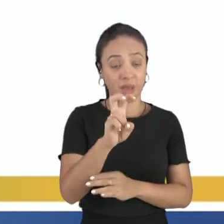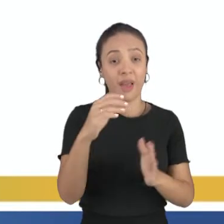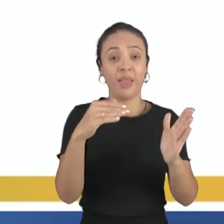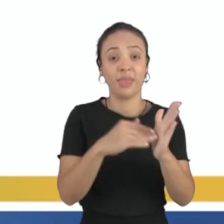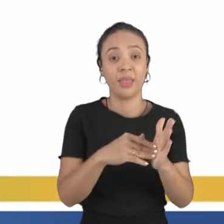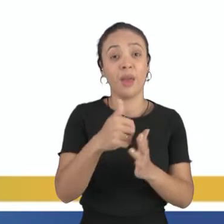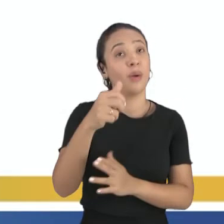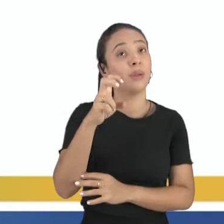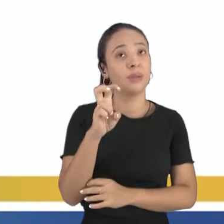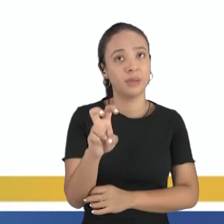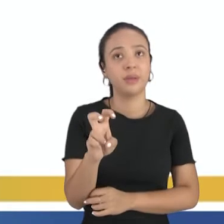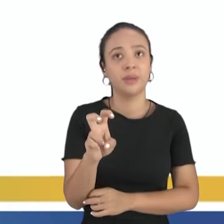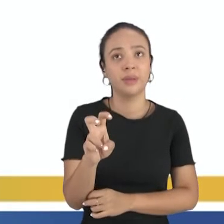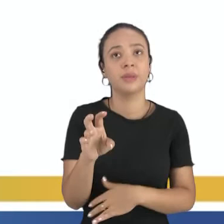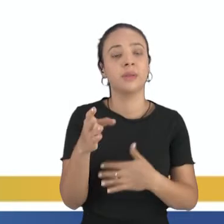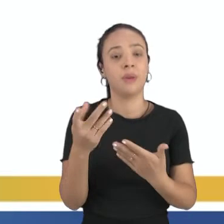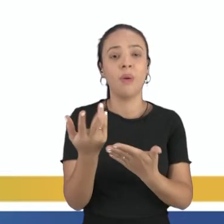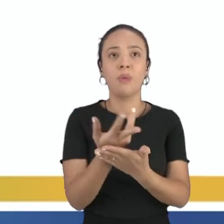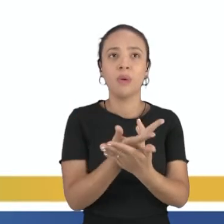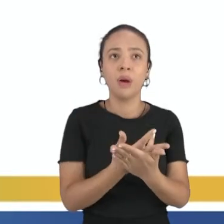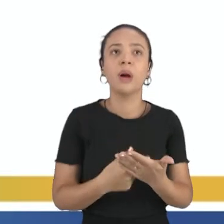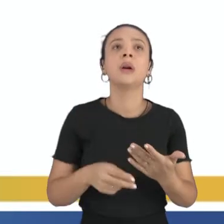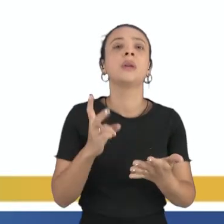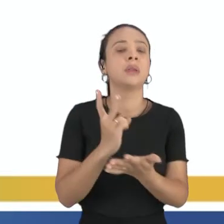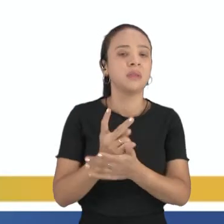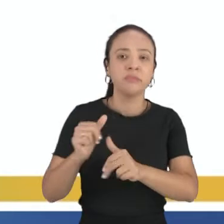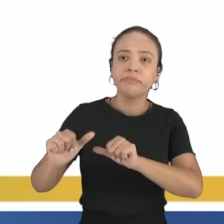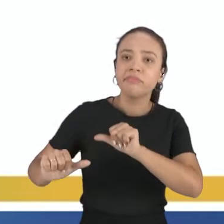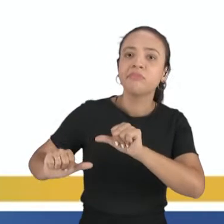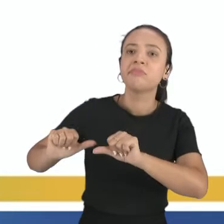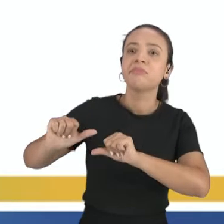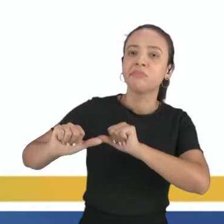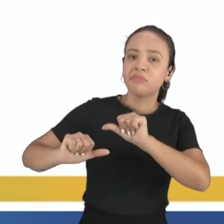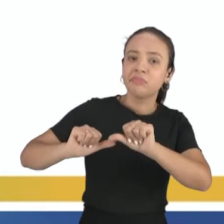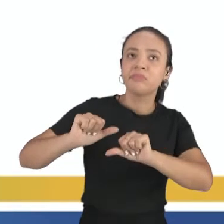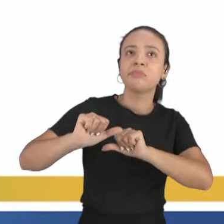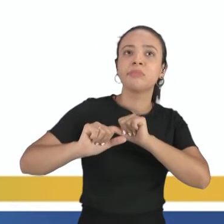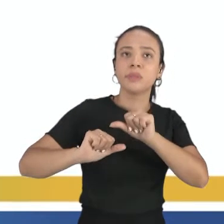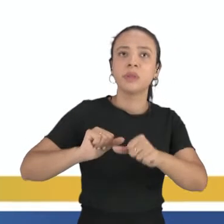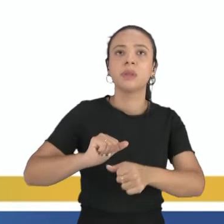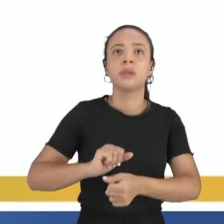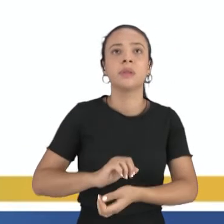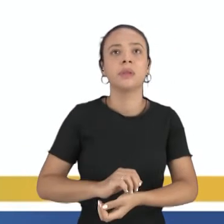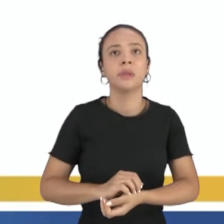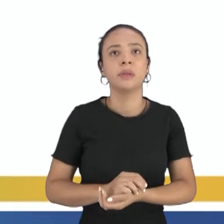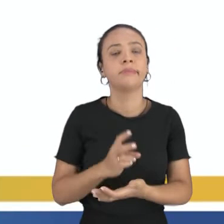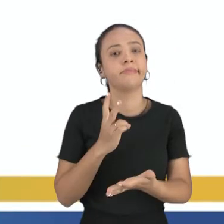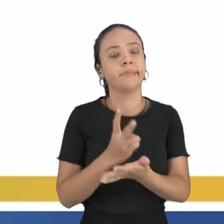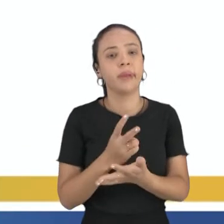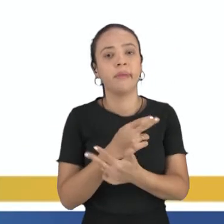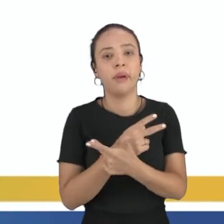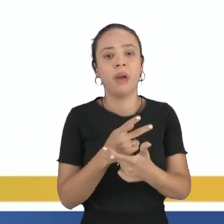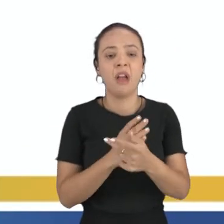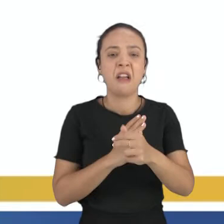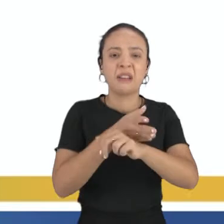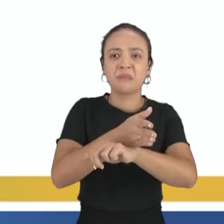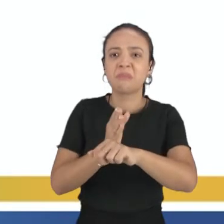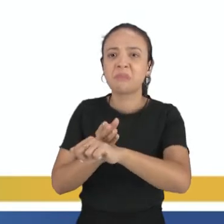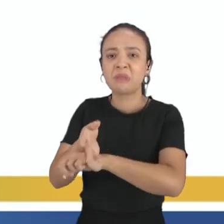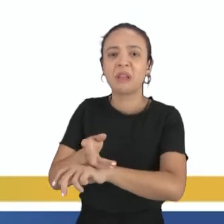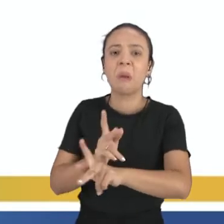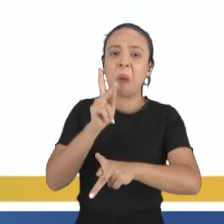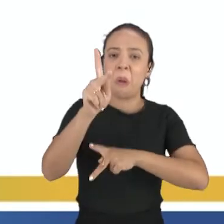até o século XV. Portanto, a arte foi sofrendo alteração ao longo desses séculos. Após repetidas invasões pelos